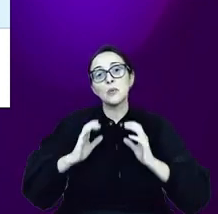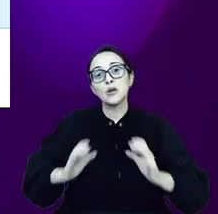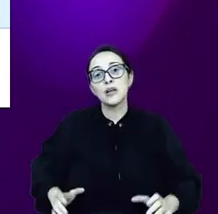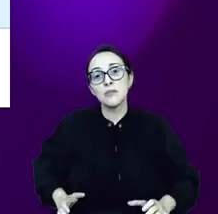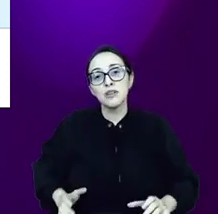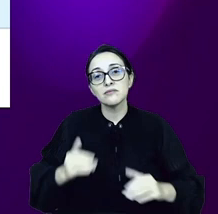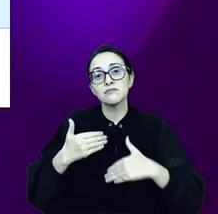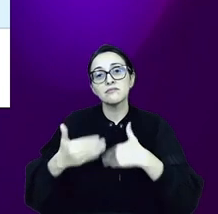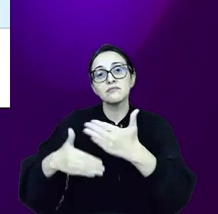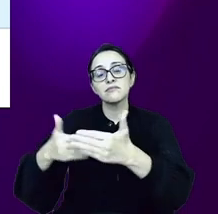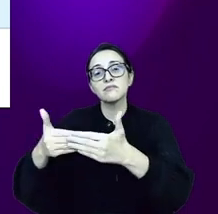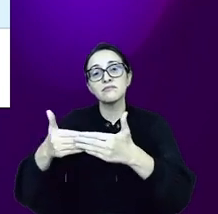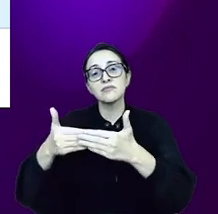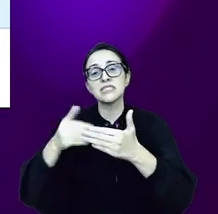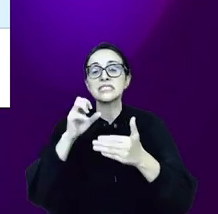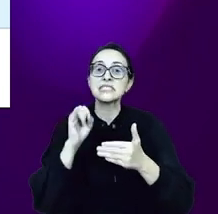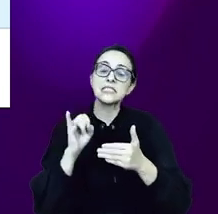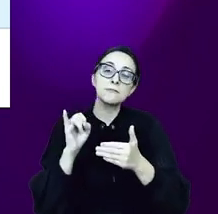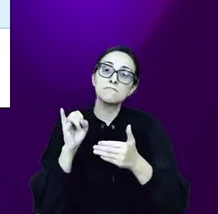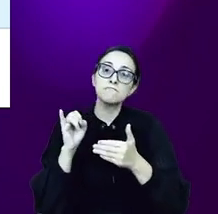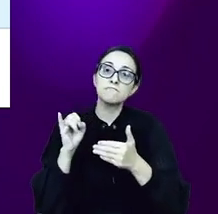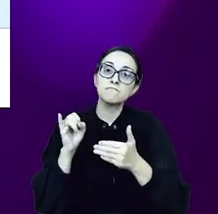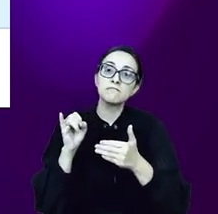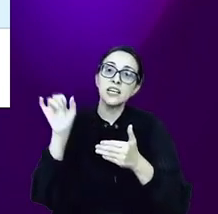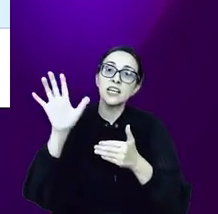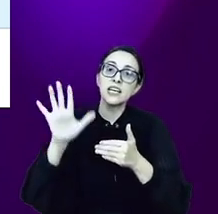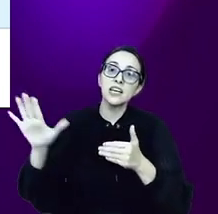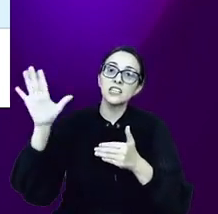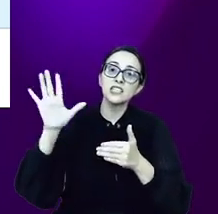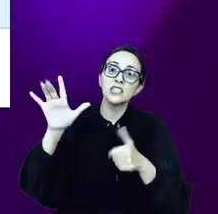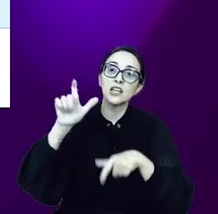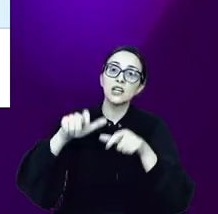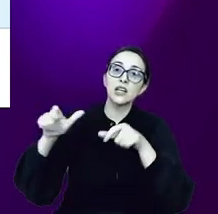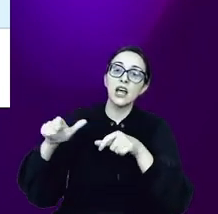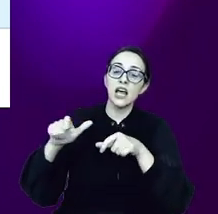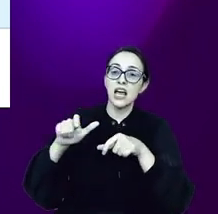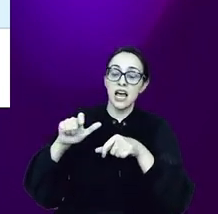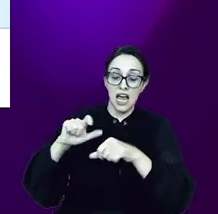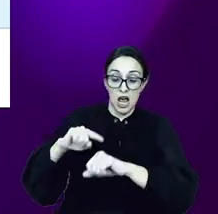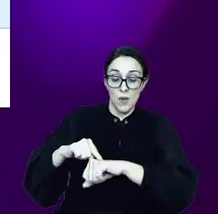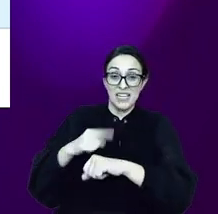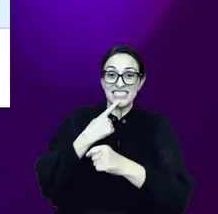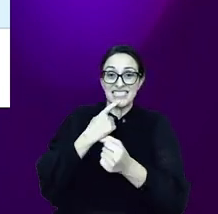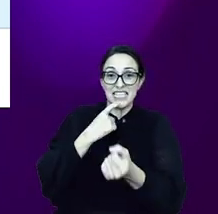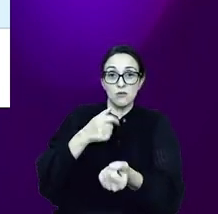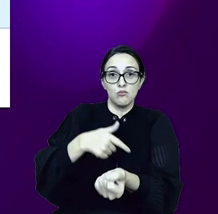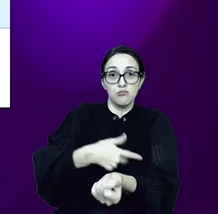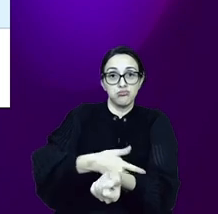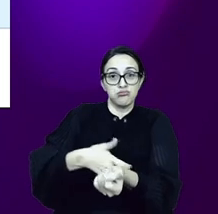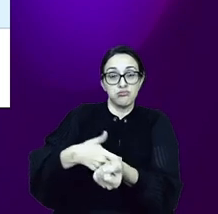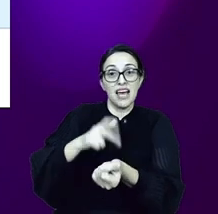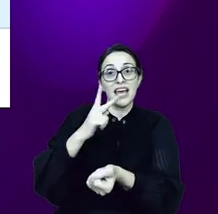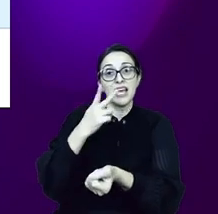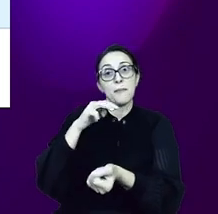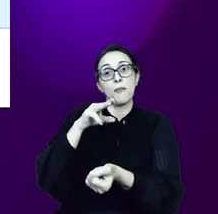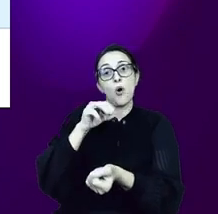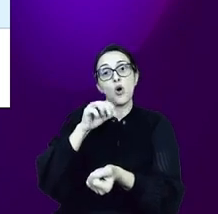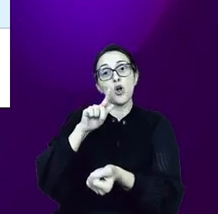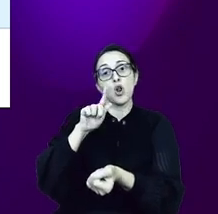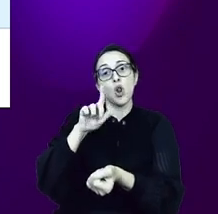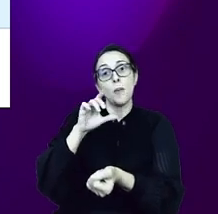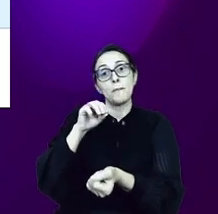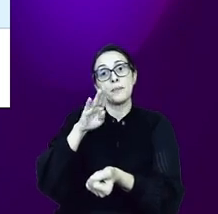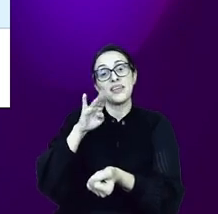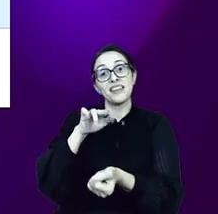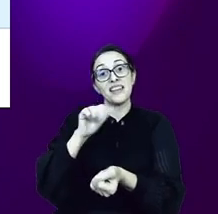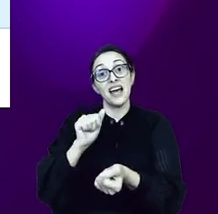pressão intracraniana quando você está numa região em que o pessoal tem uma hemoglobina muito alta, em que as alterações pressóricas locais, a pressão atmosférica